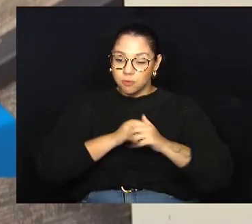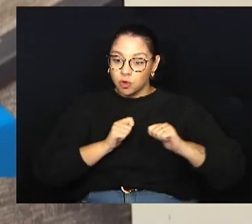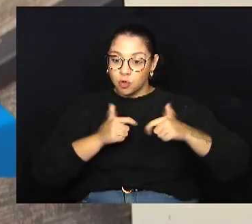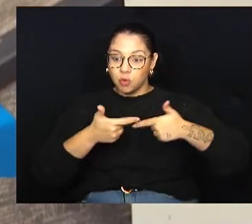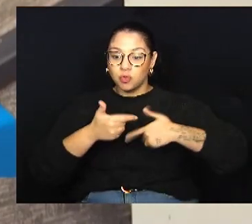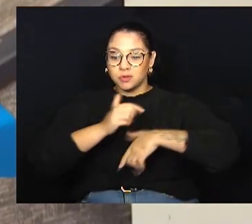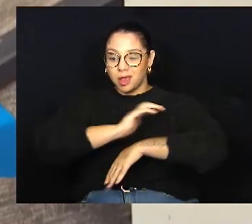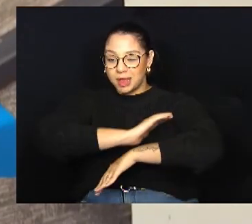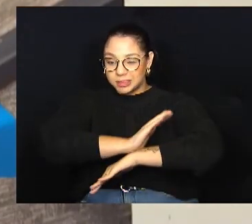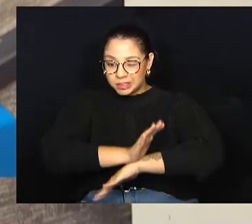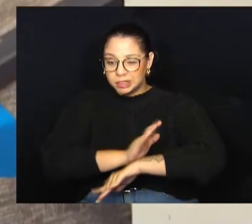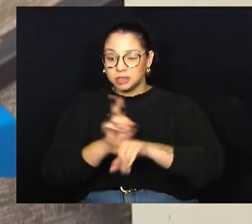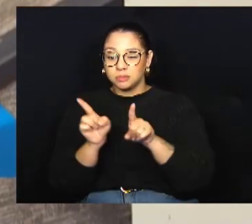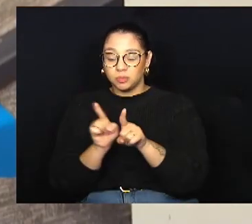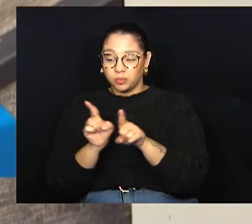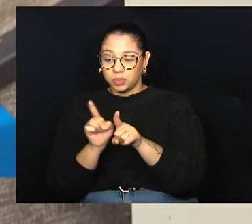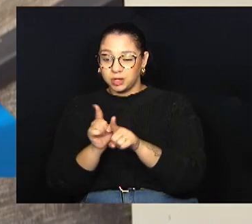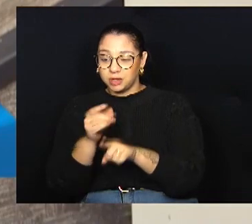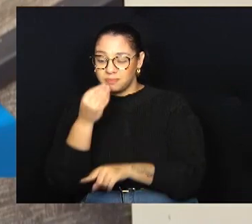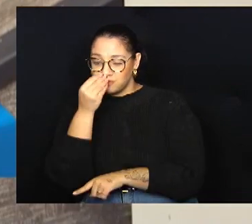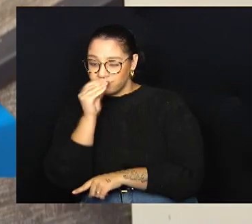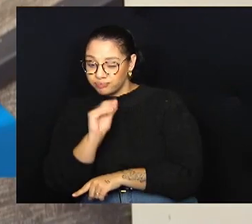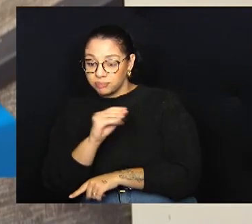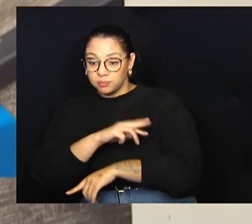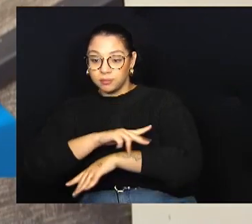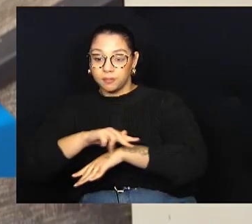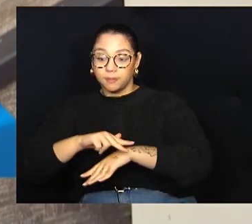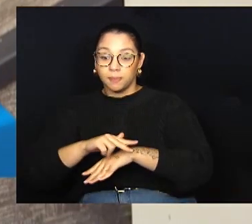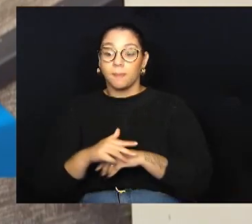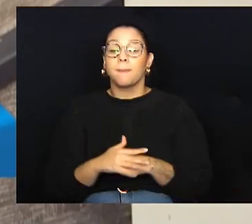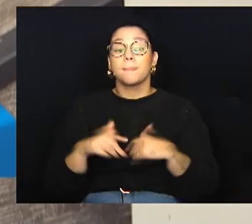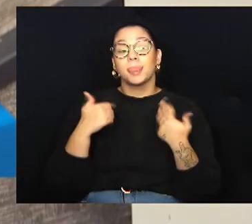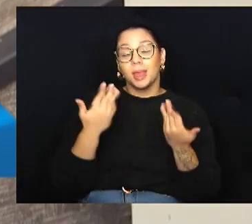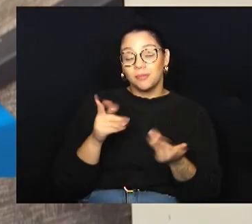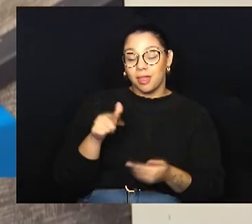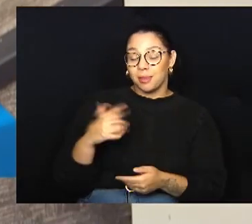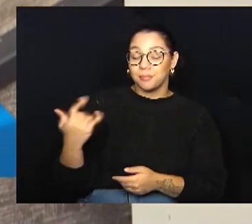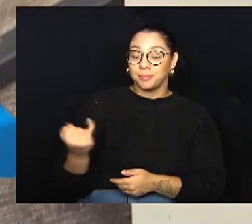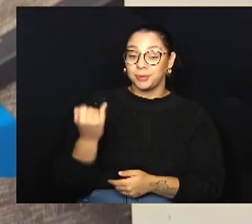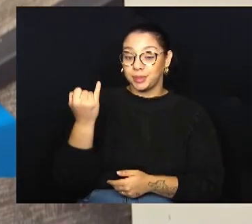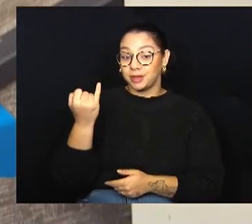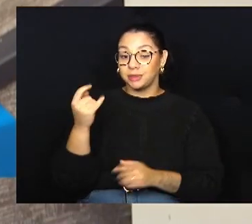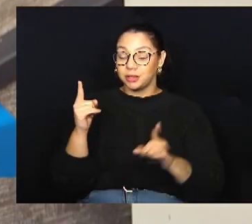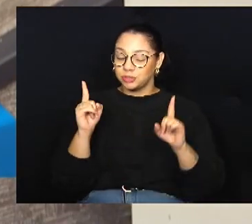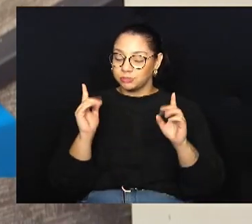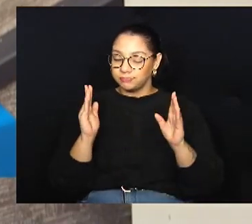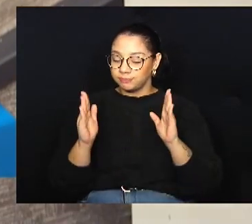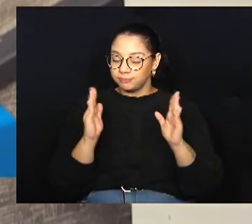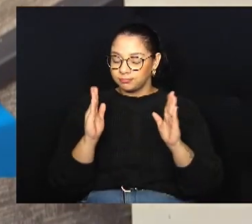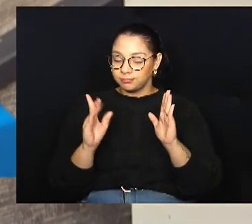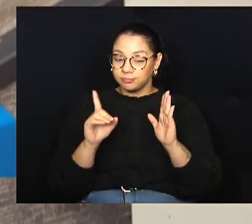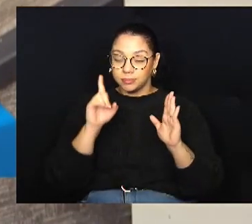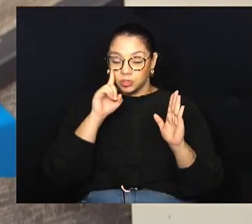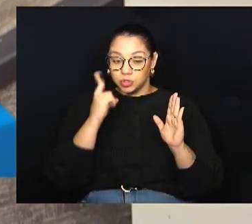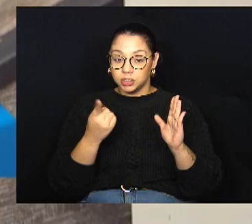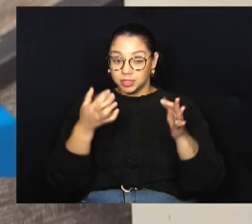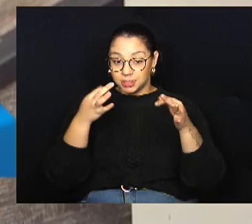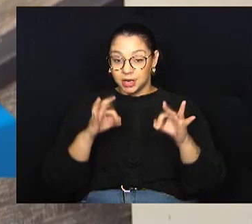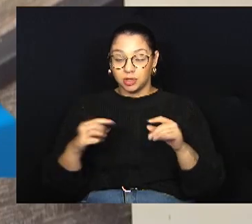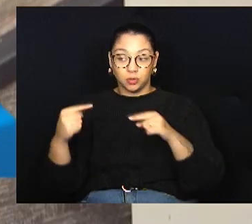racismo e a discriminação racial. Então, é muito importante que a gente tenha esse alinhamento para poder seguir a legislação